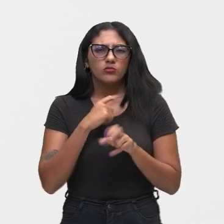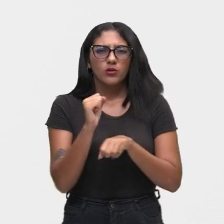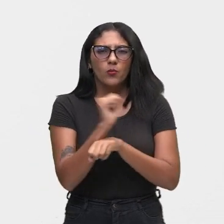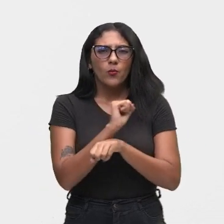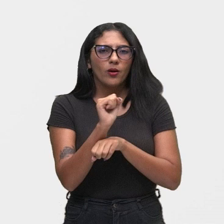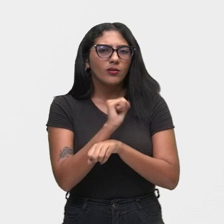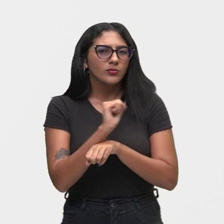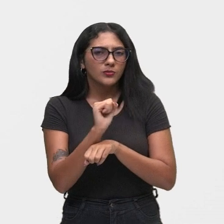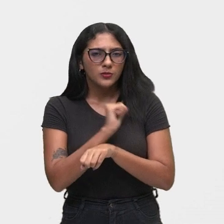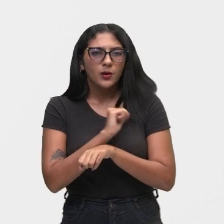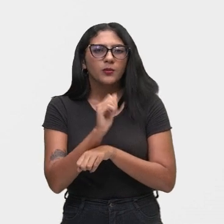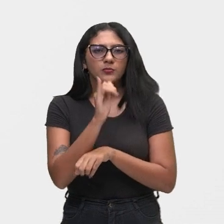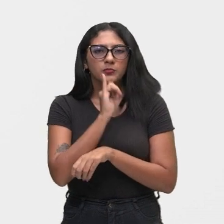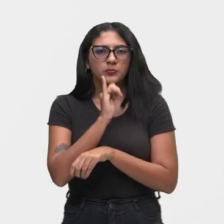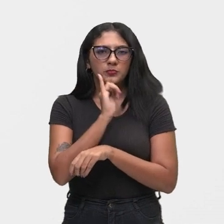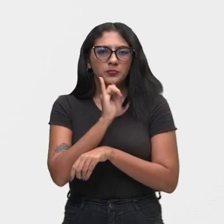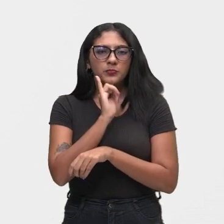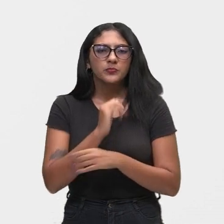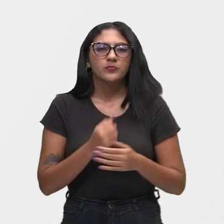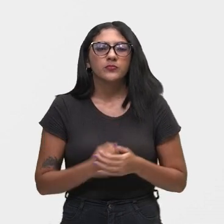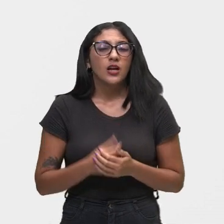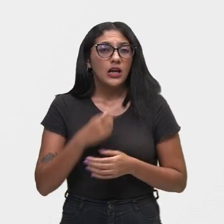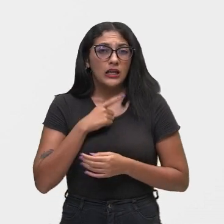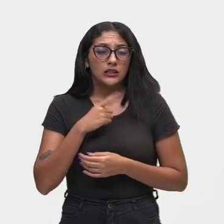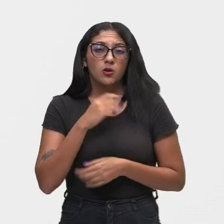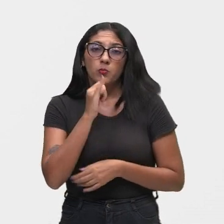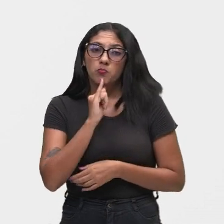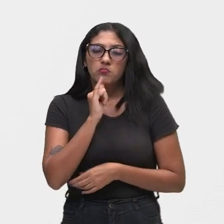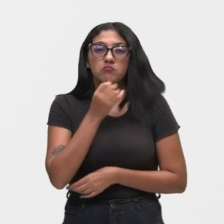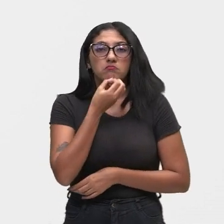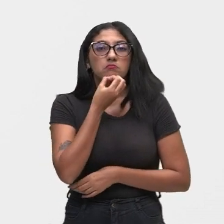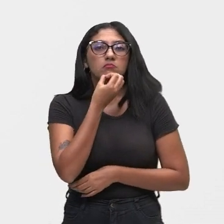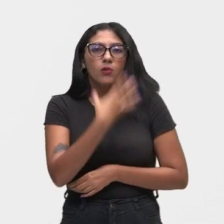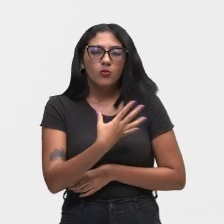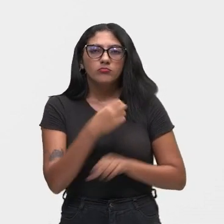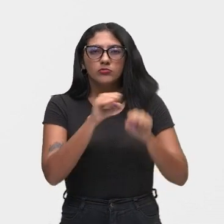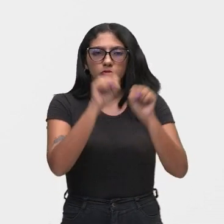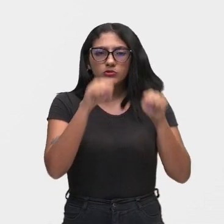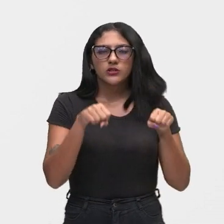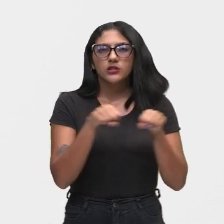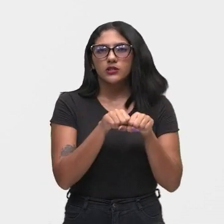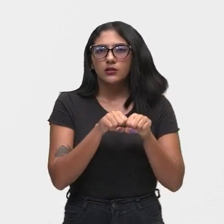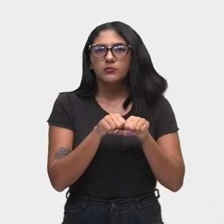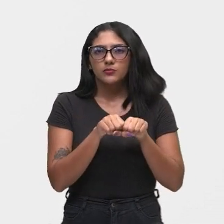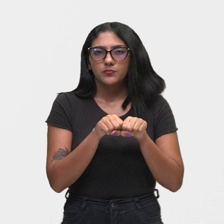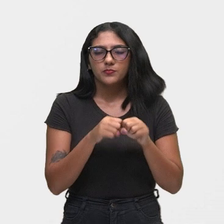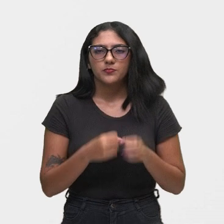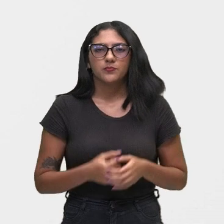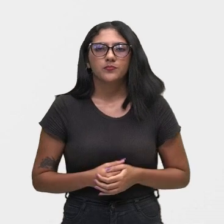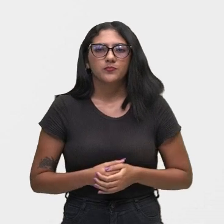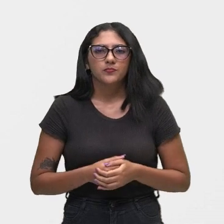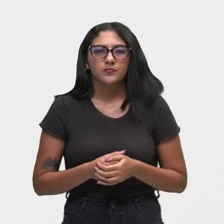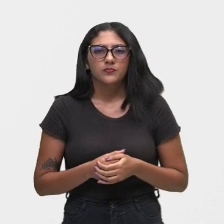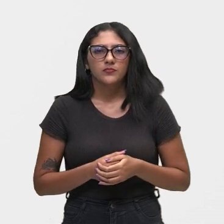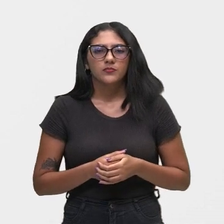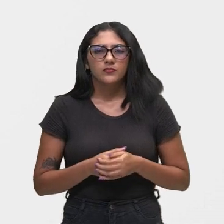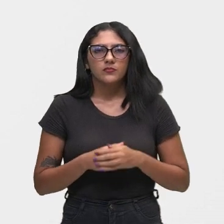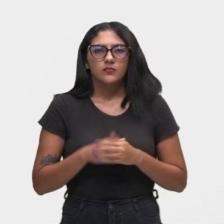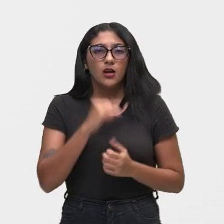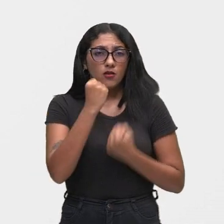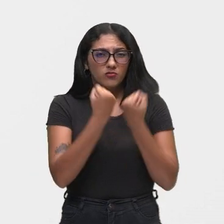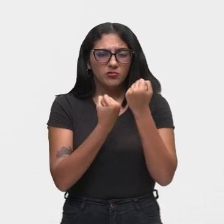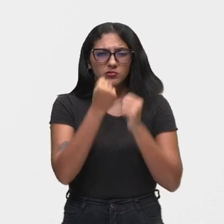né, os automóveis atuais, são exemplos de máquinas térmicas, né? Então, essas máquinas